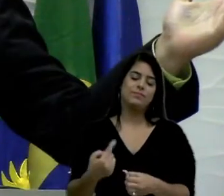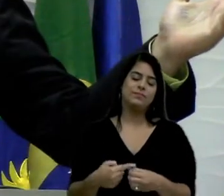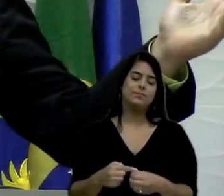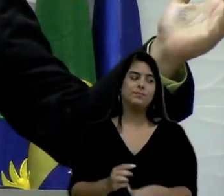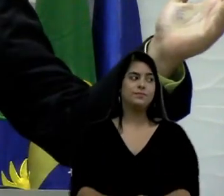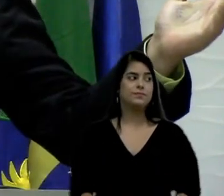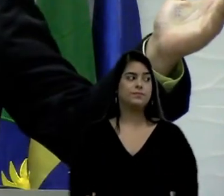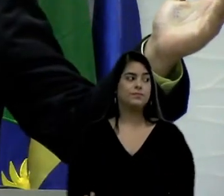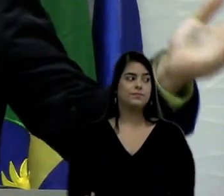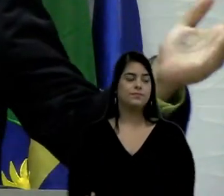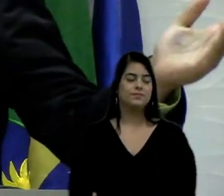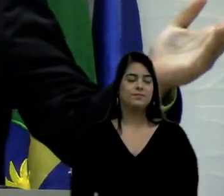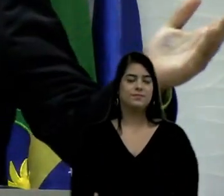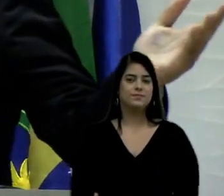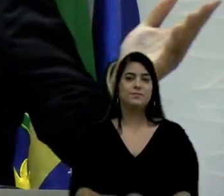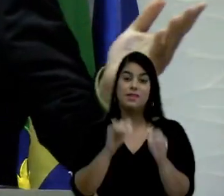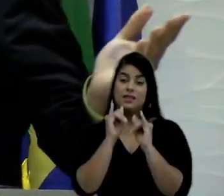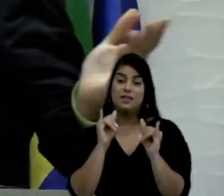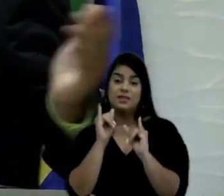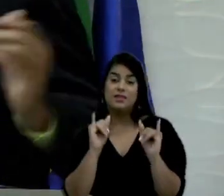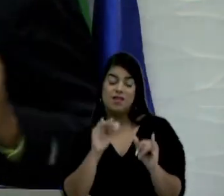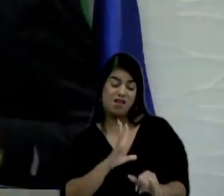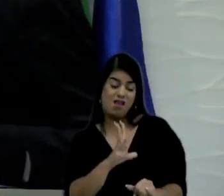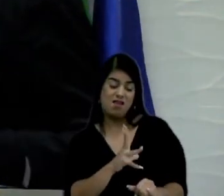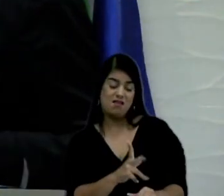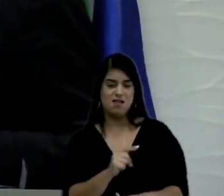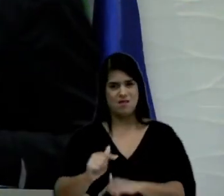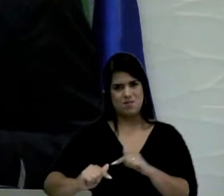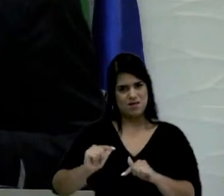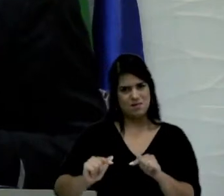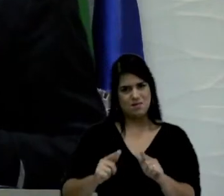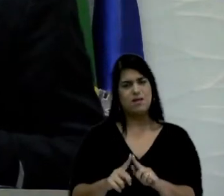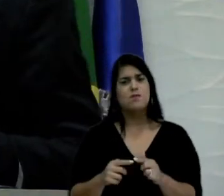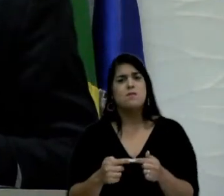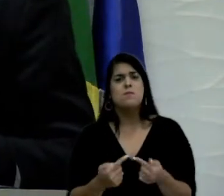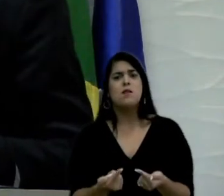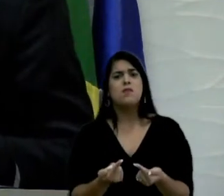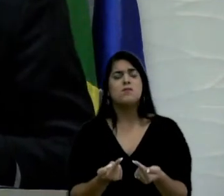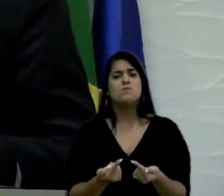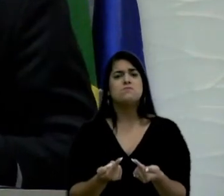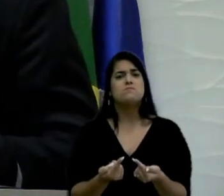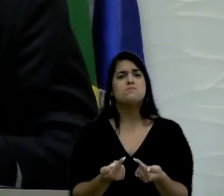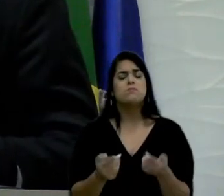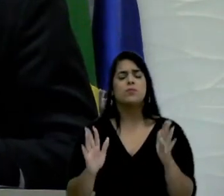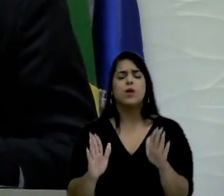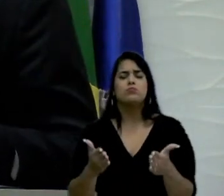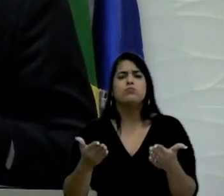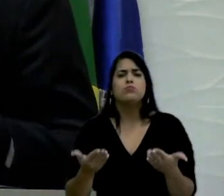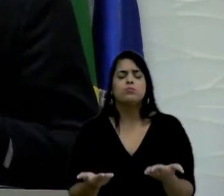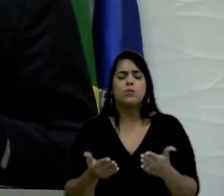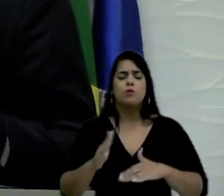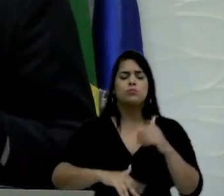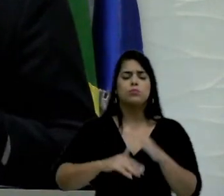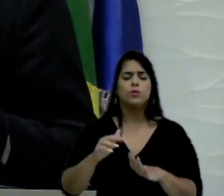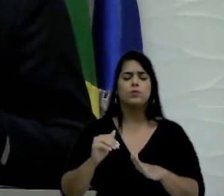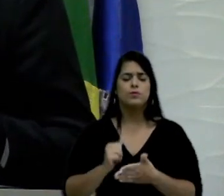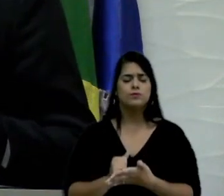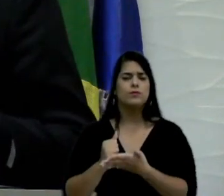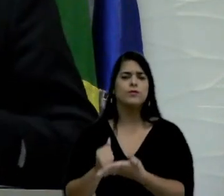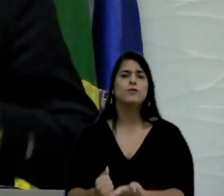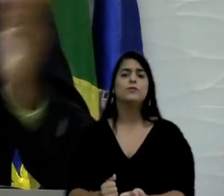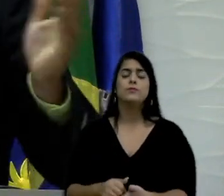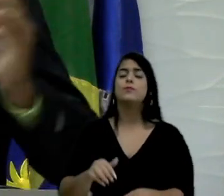município diz que é o amor e trabalho e cadê os cuidadores e Vereador